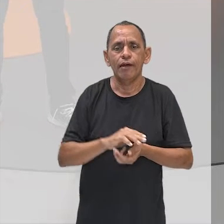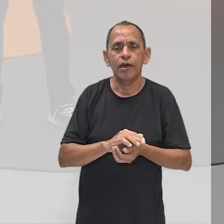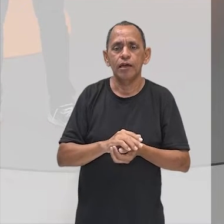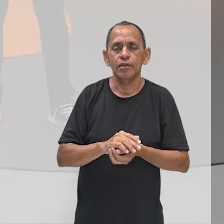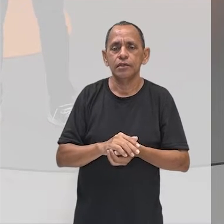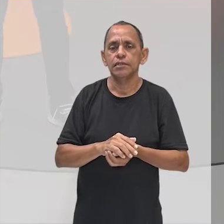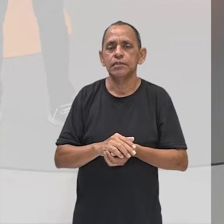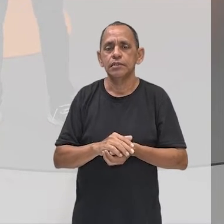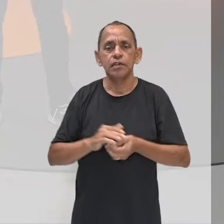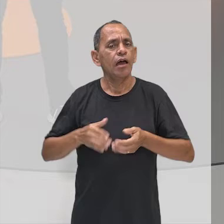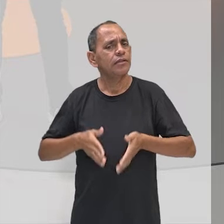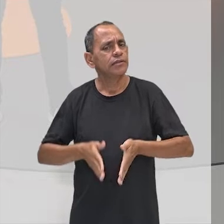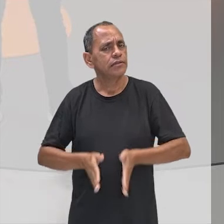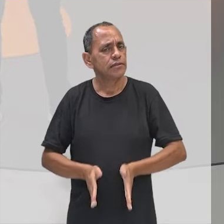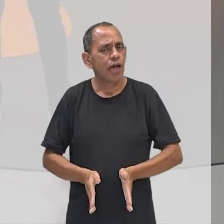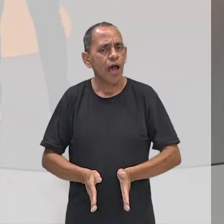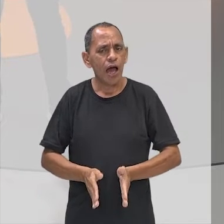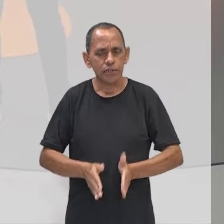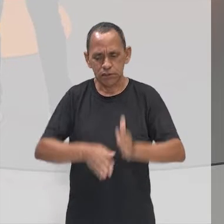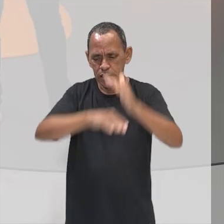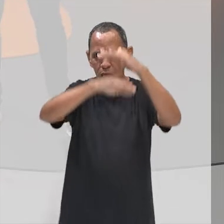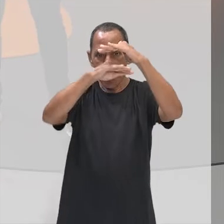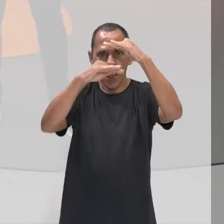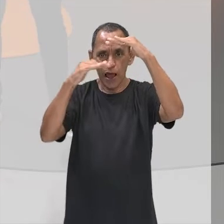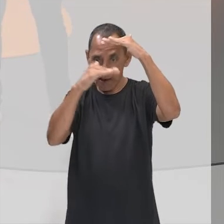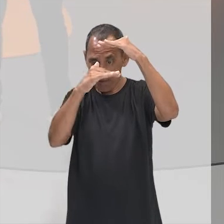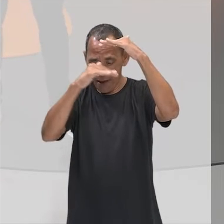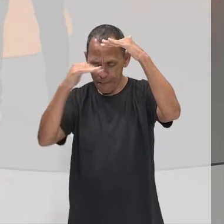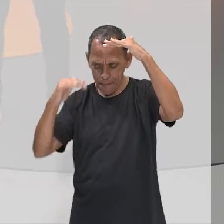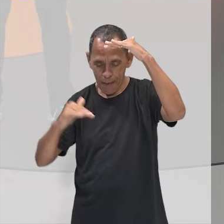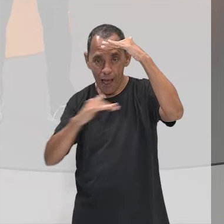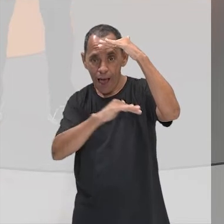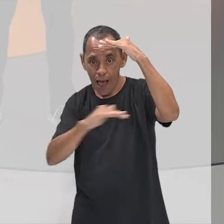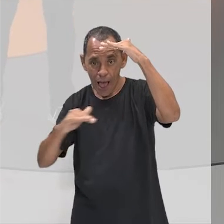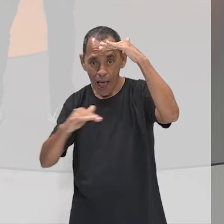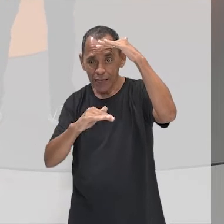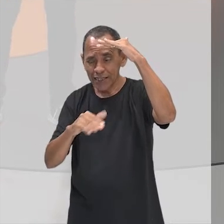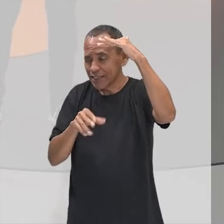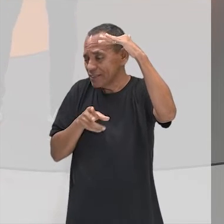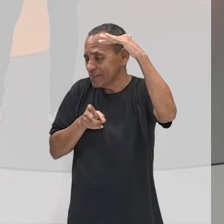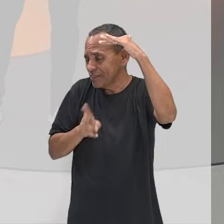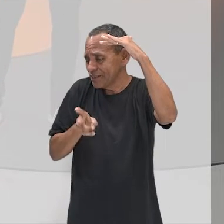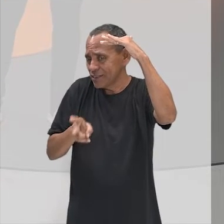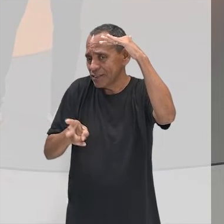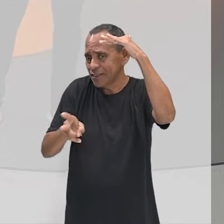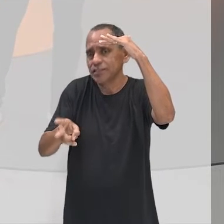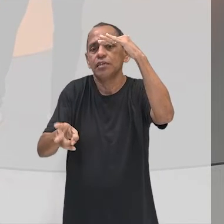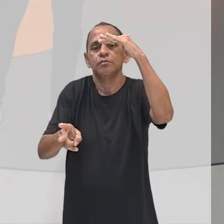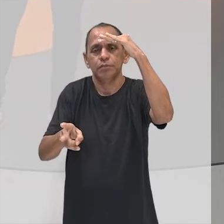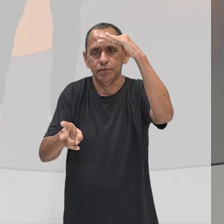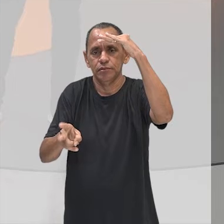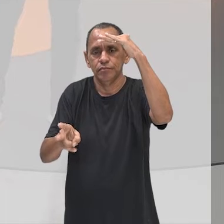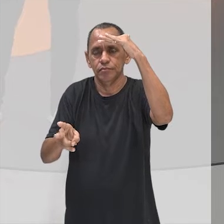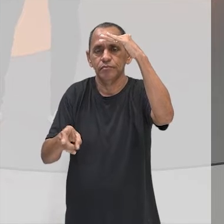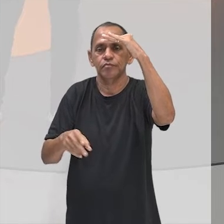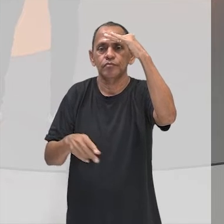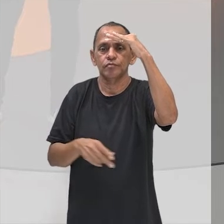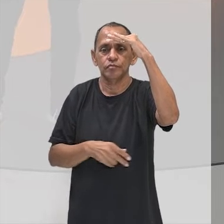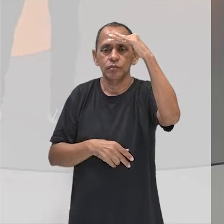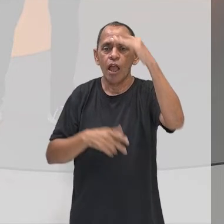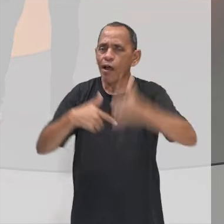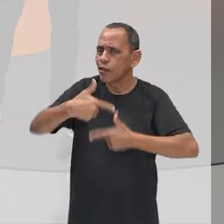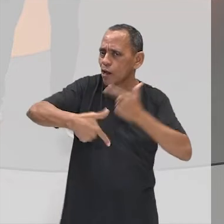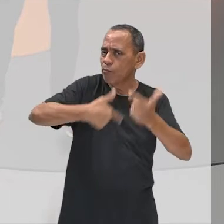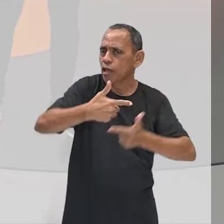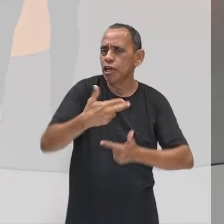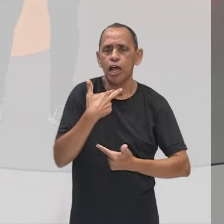nasce ali camponês, se você nasce um trabalhador, você vai ser a vida toda aquele trabalhador e você não